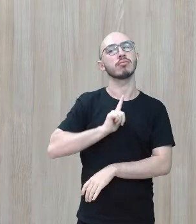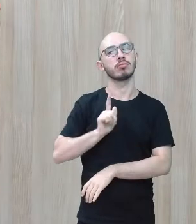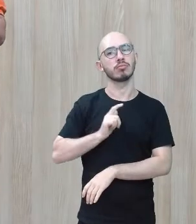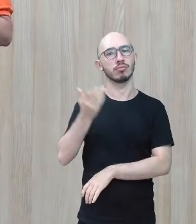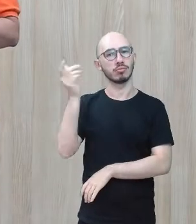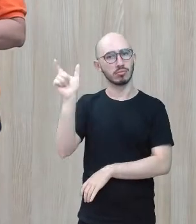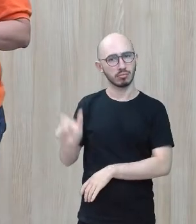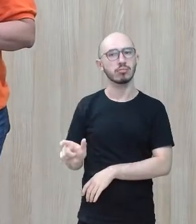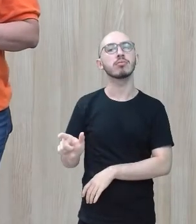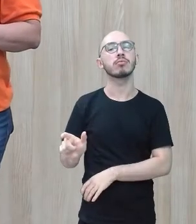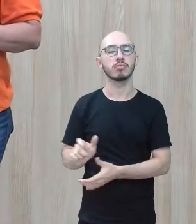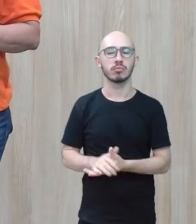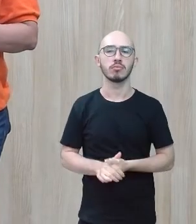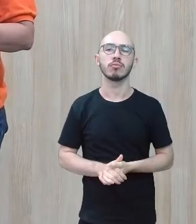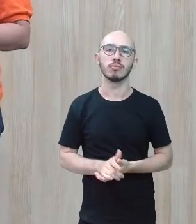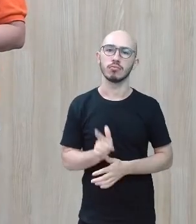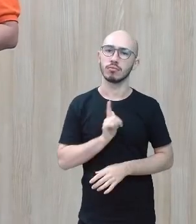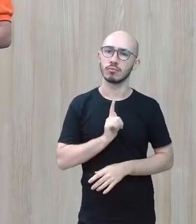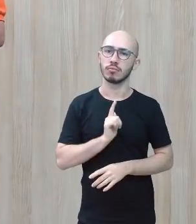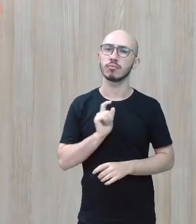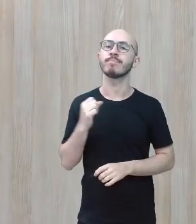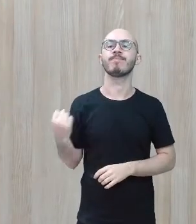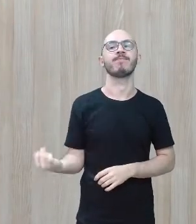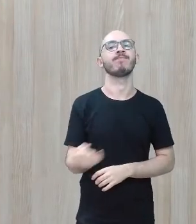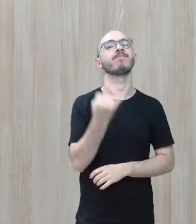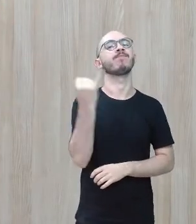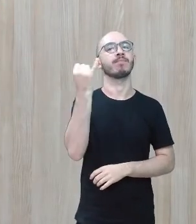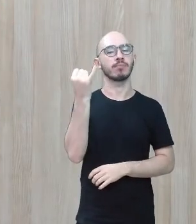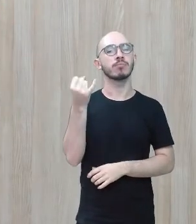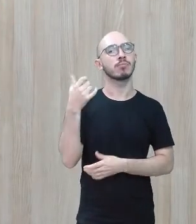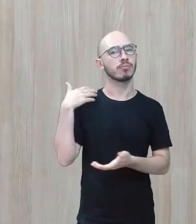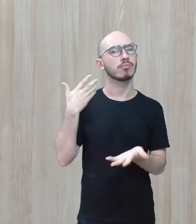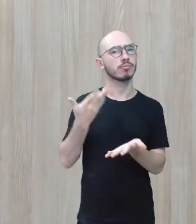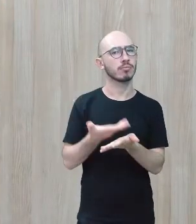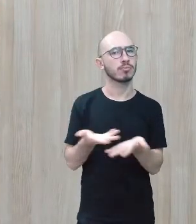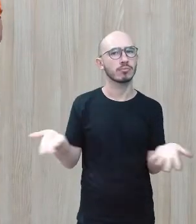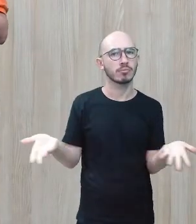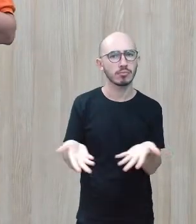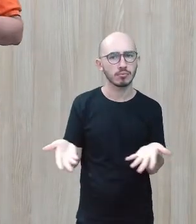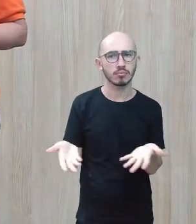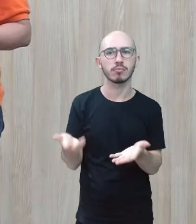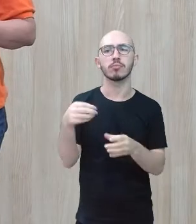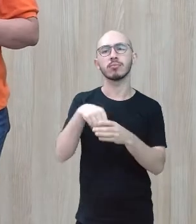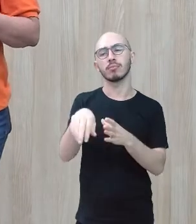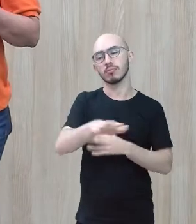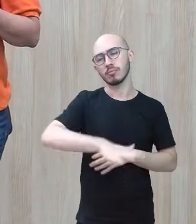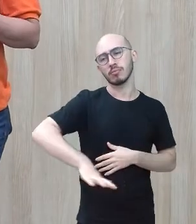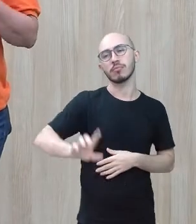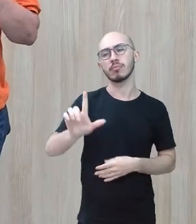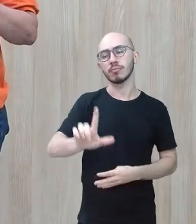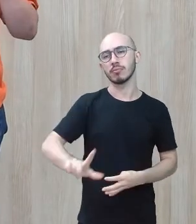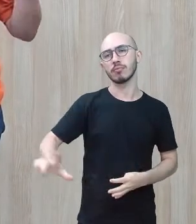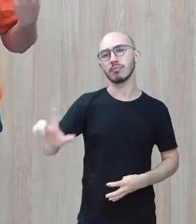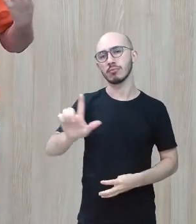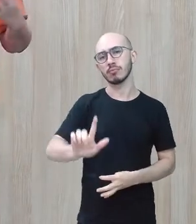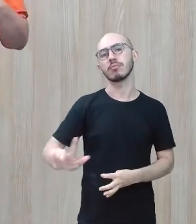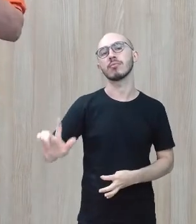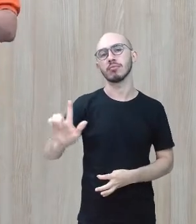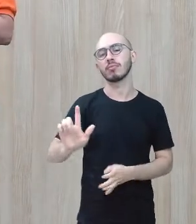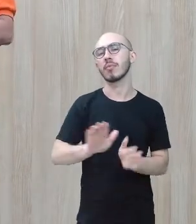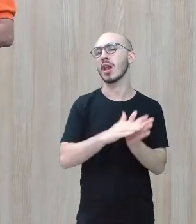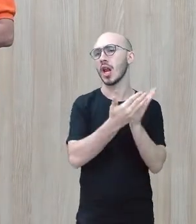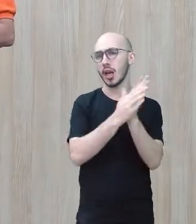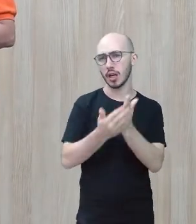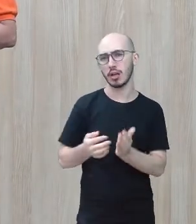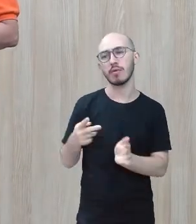teve uma grande importância, ainda tem, dentro da obra, da literatura, com suas obras